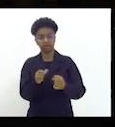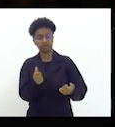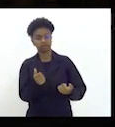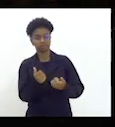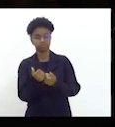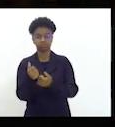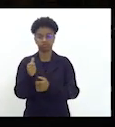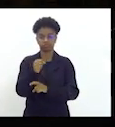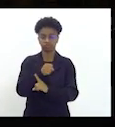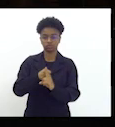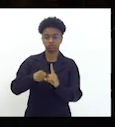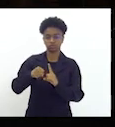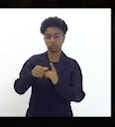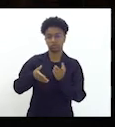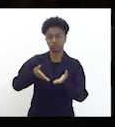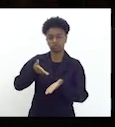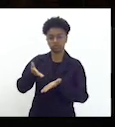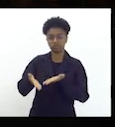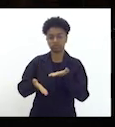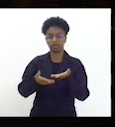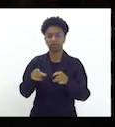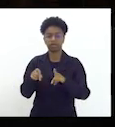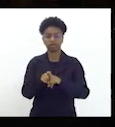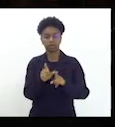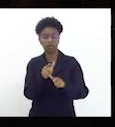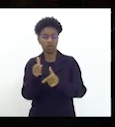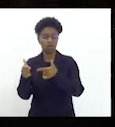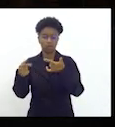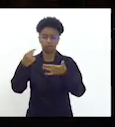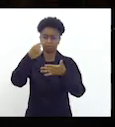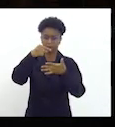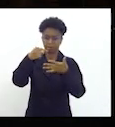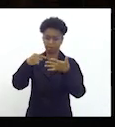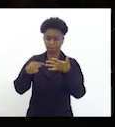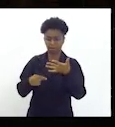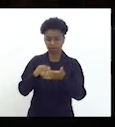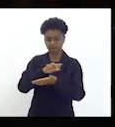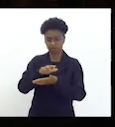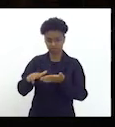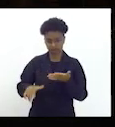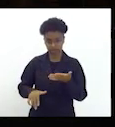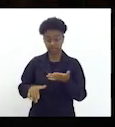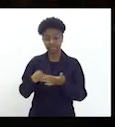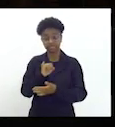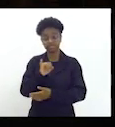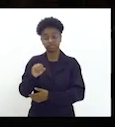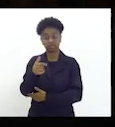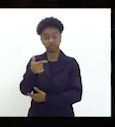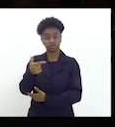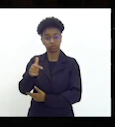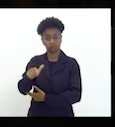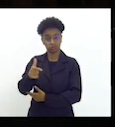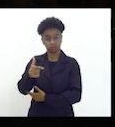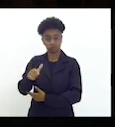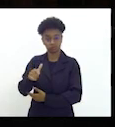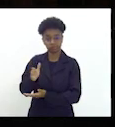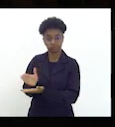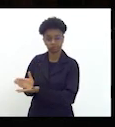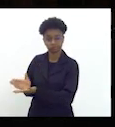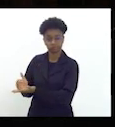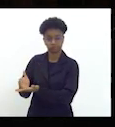social entre tantas outras se não houver arrecadação